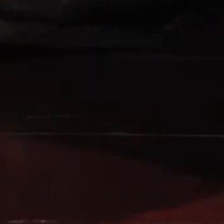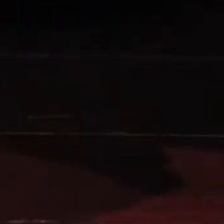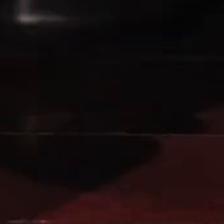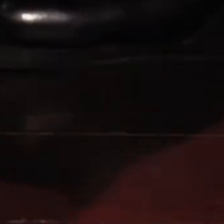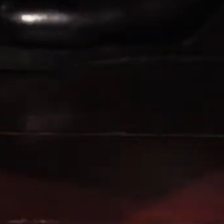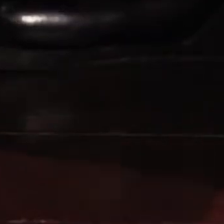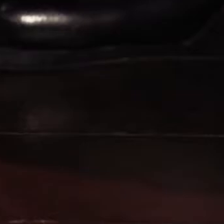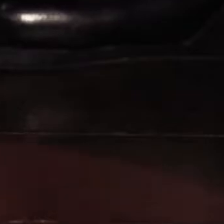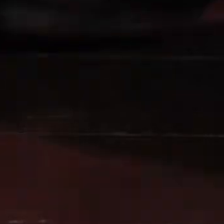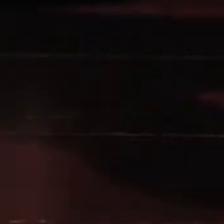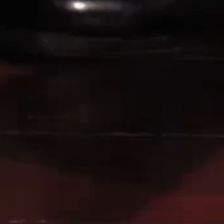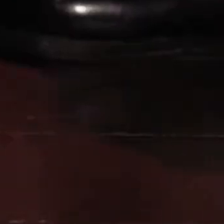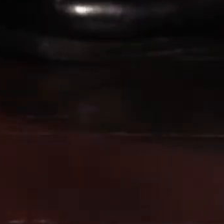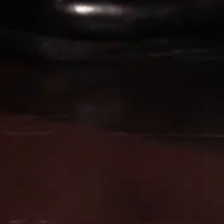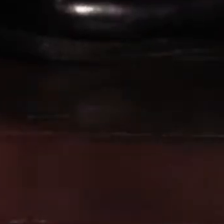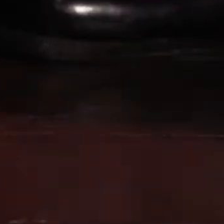Sapatos batendo no chão.